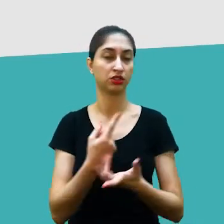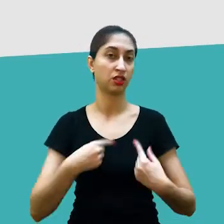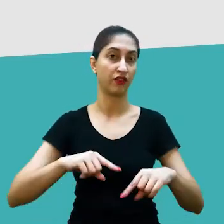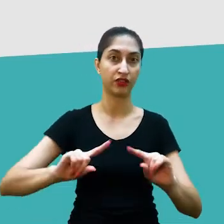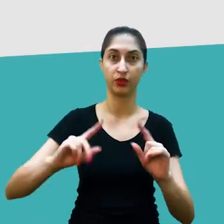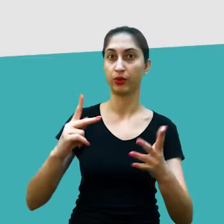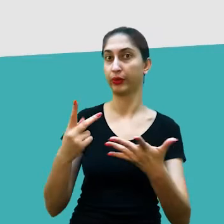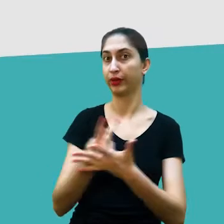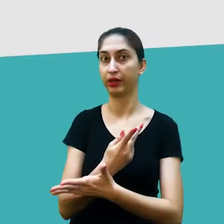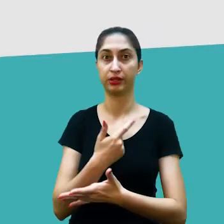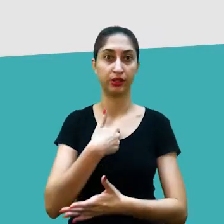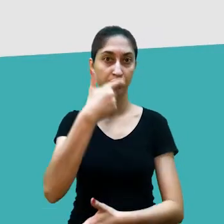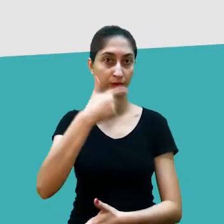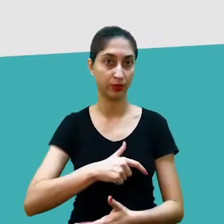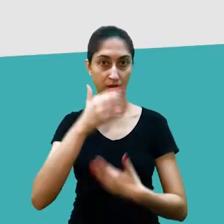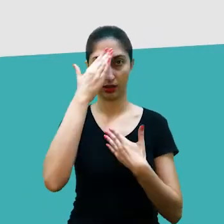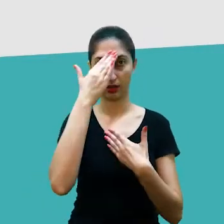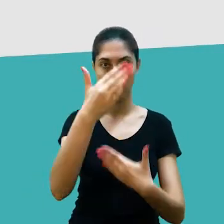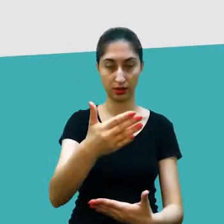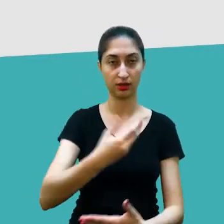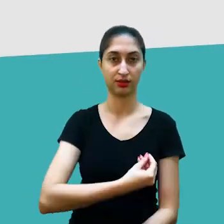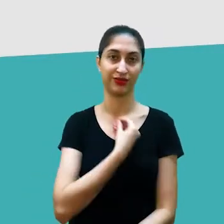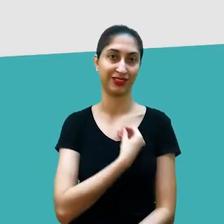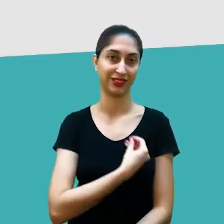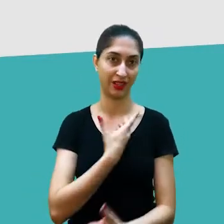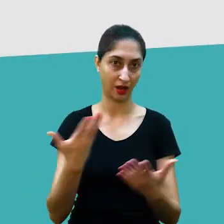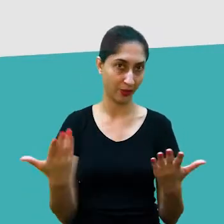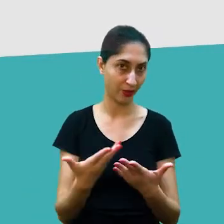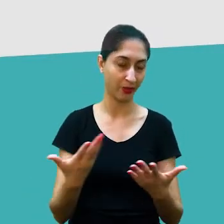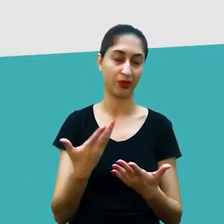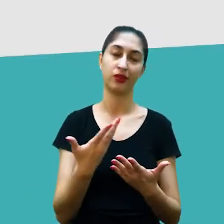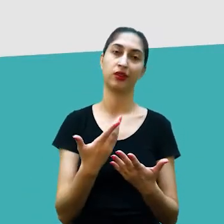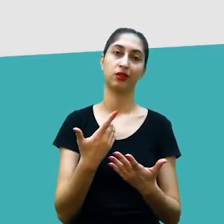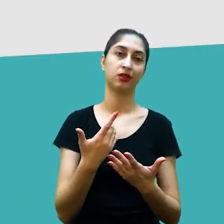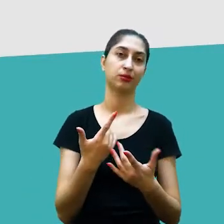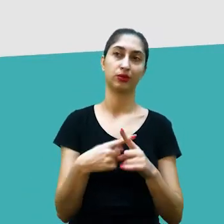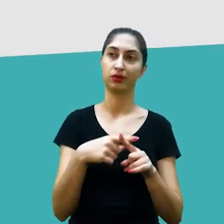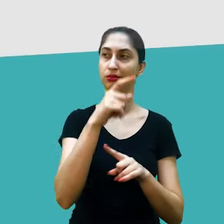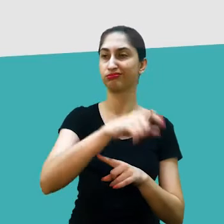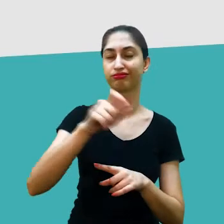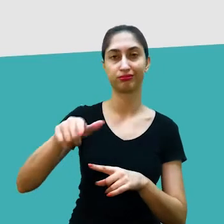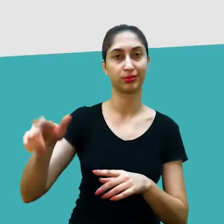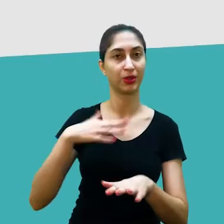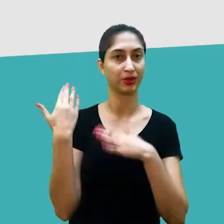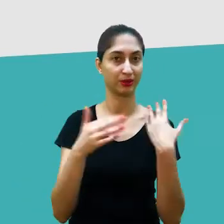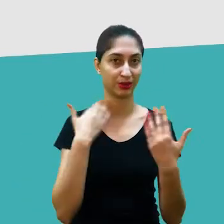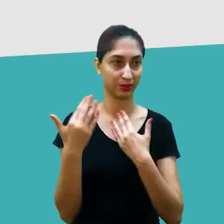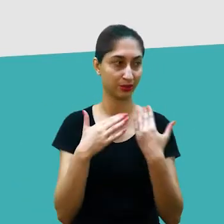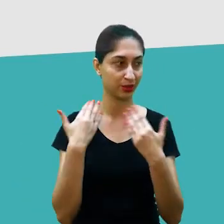gigante passar por isso. Eu sou muito agradecido por ter sobrevivido a tudo isso, né? Diante de tantas pessoas, tantas vidas que a gente